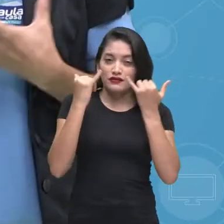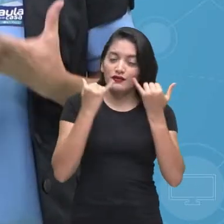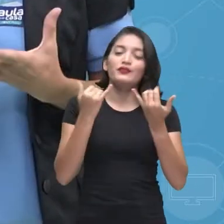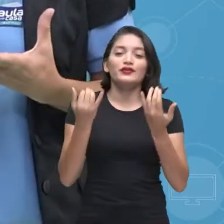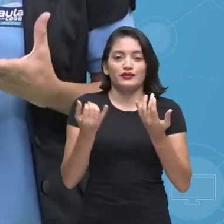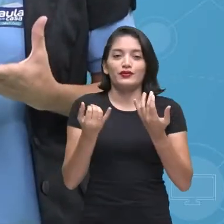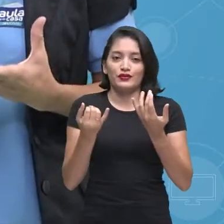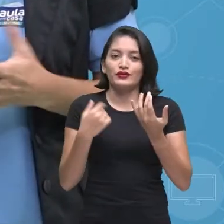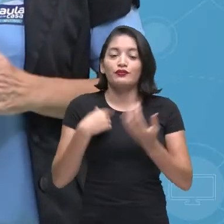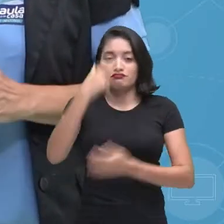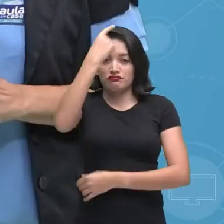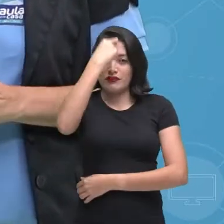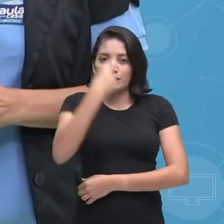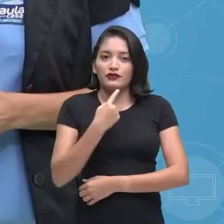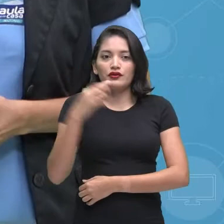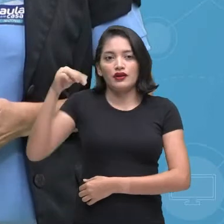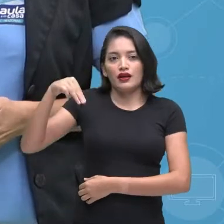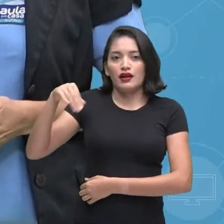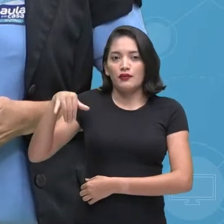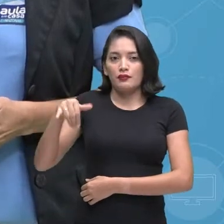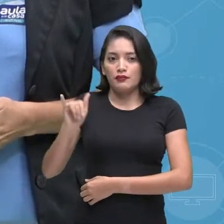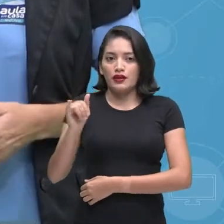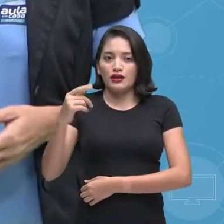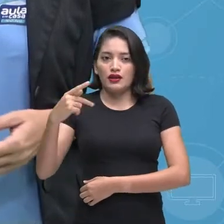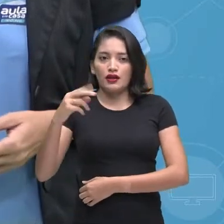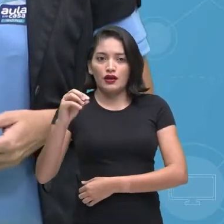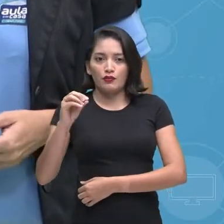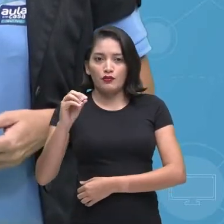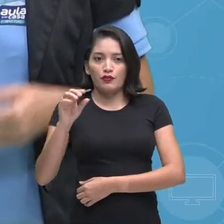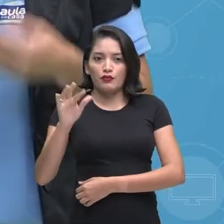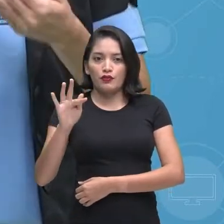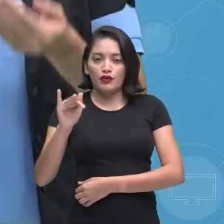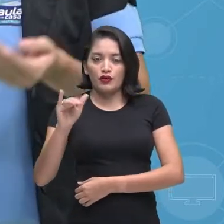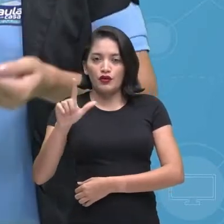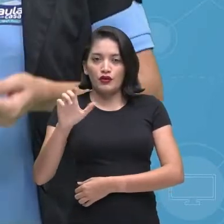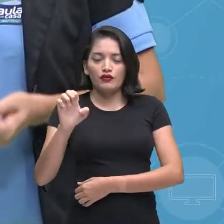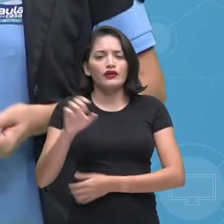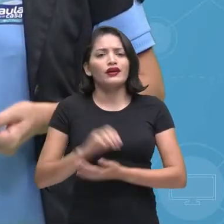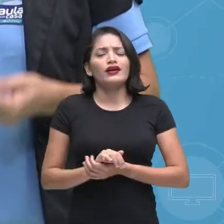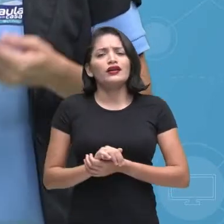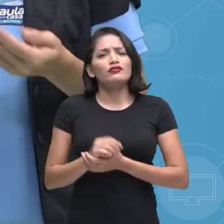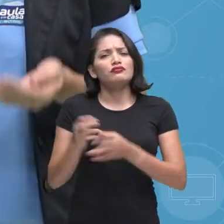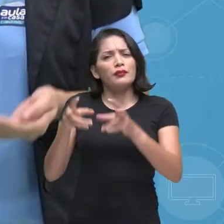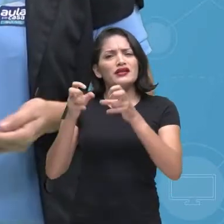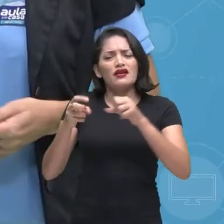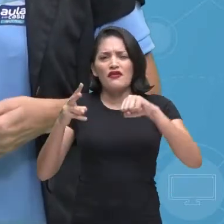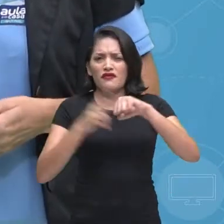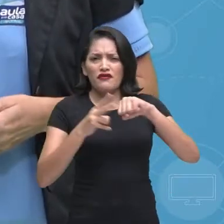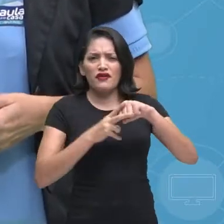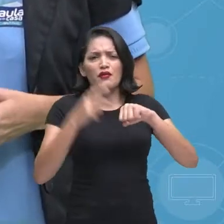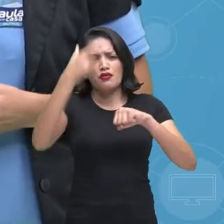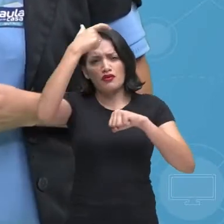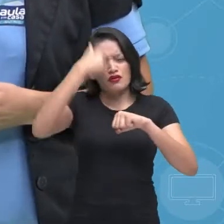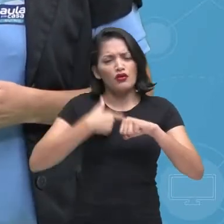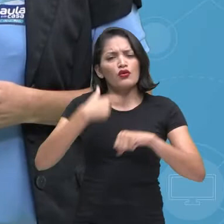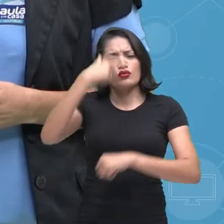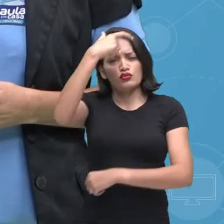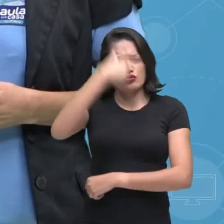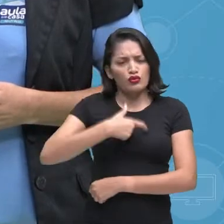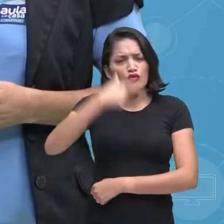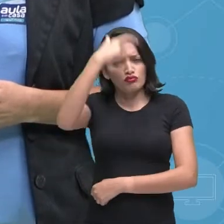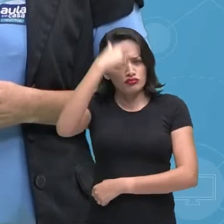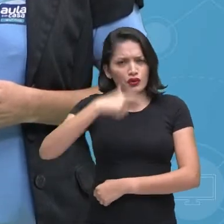profile sobre o meu perfil Observe que o verbo que eu utilizei foi só o sol estou sou tenho